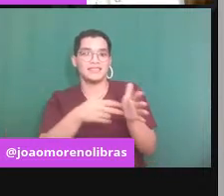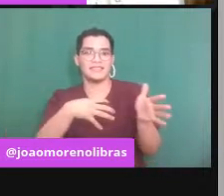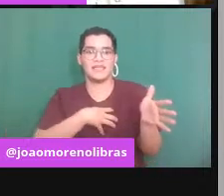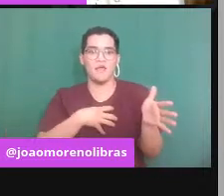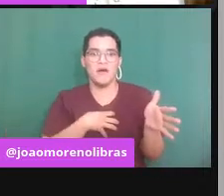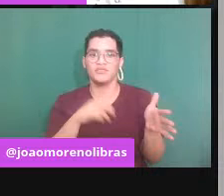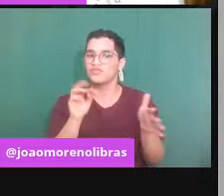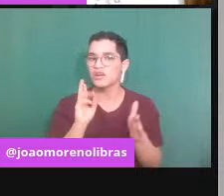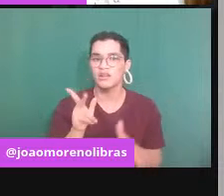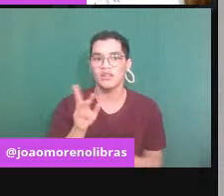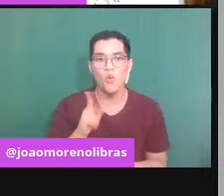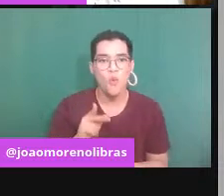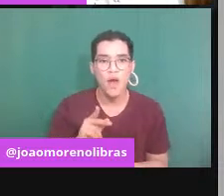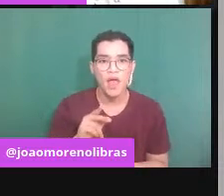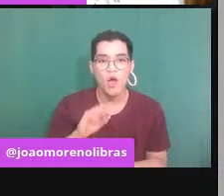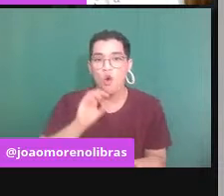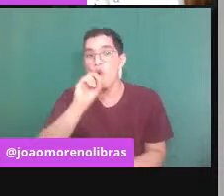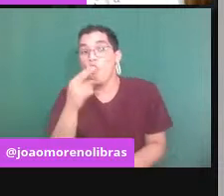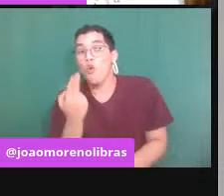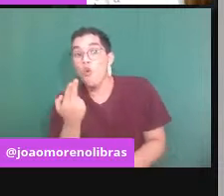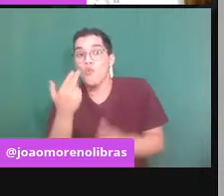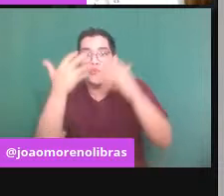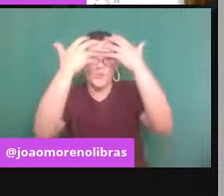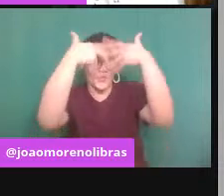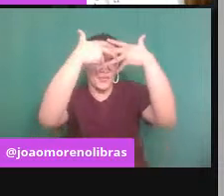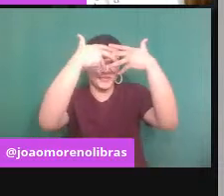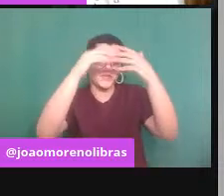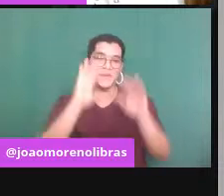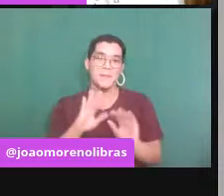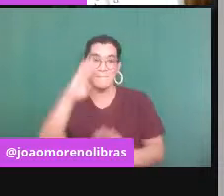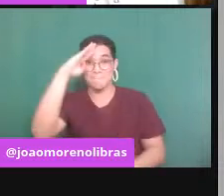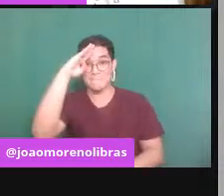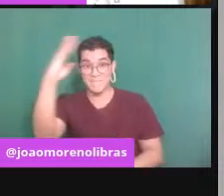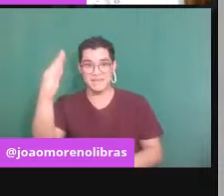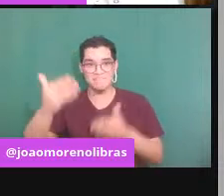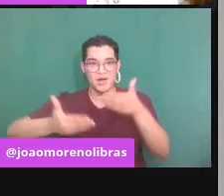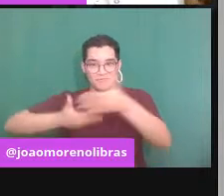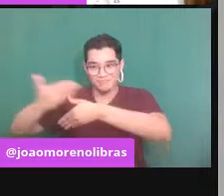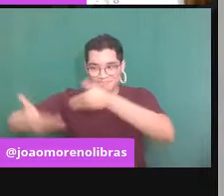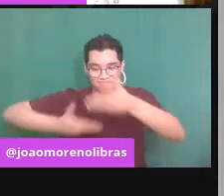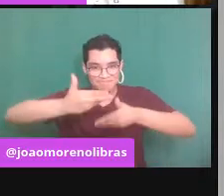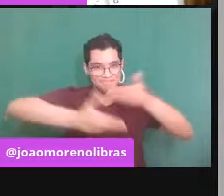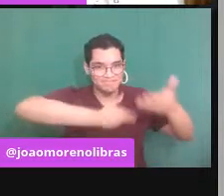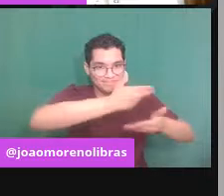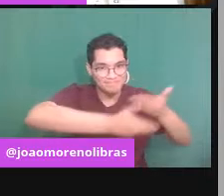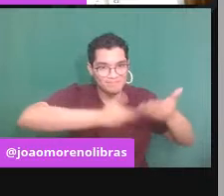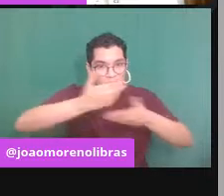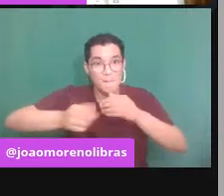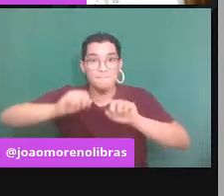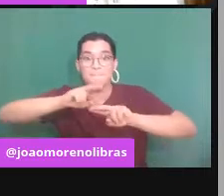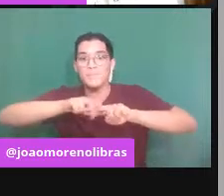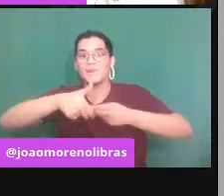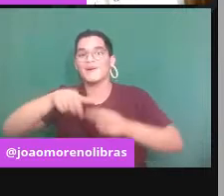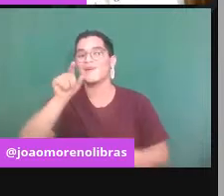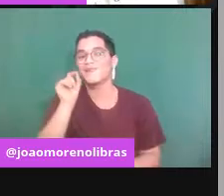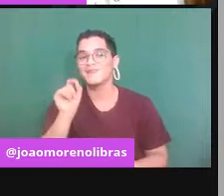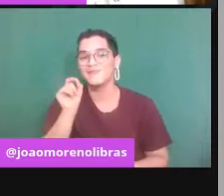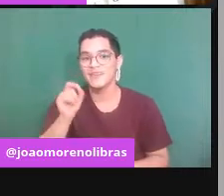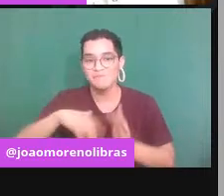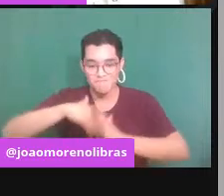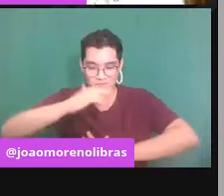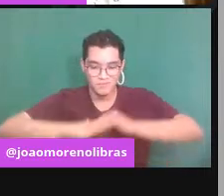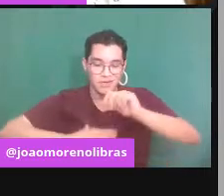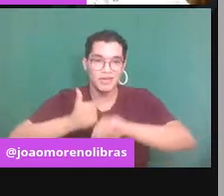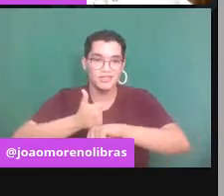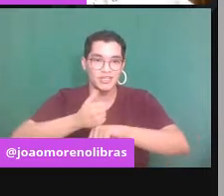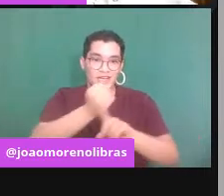ordem cognitiva, como também a interação como atuação de acordo com práticas socioculturais, né? Daí que